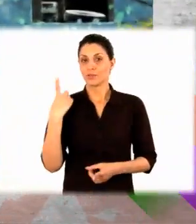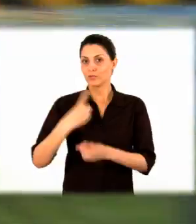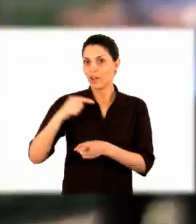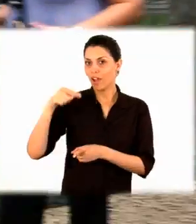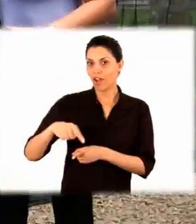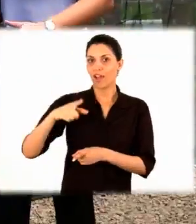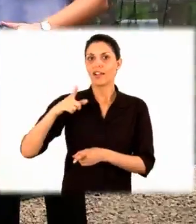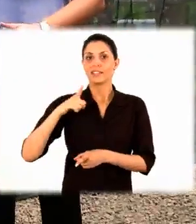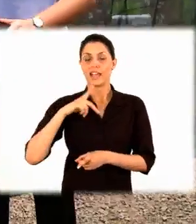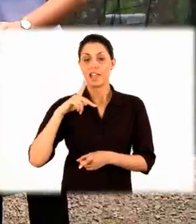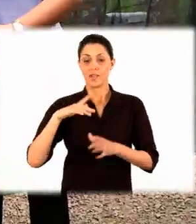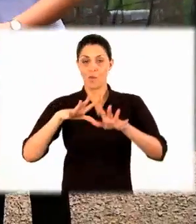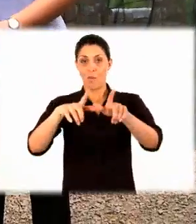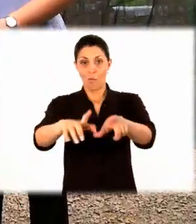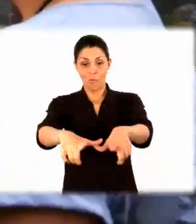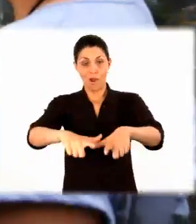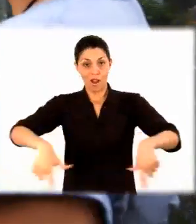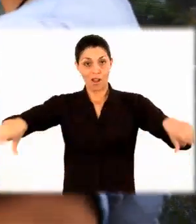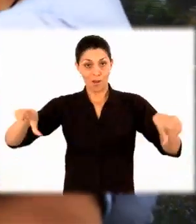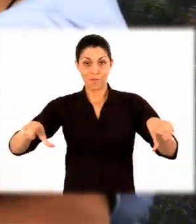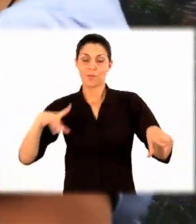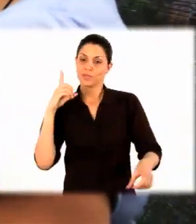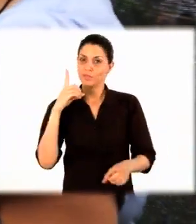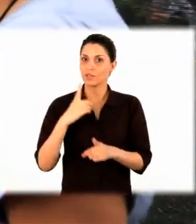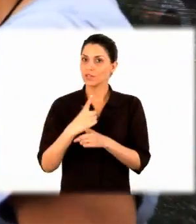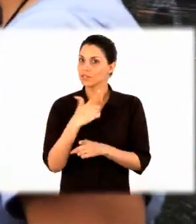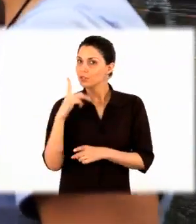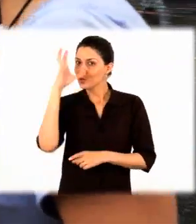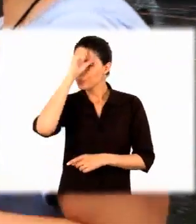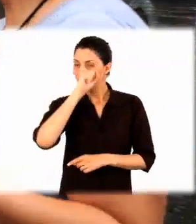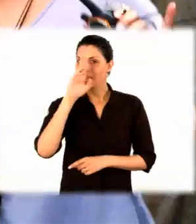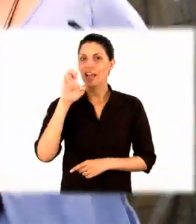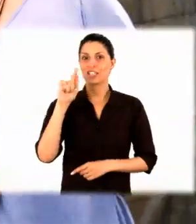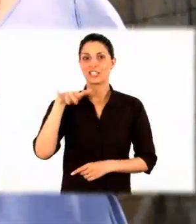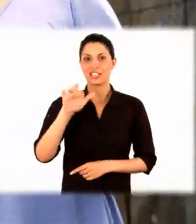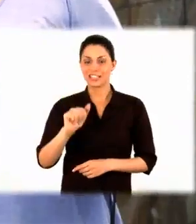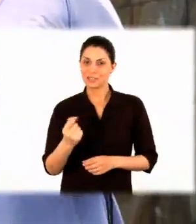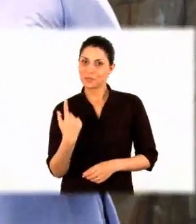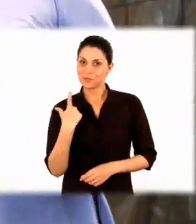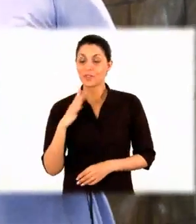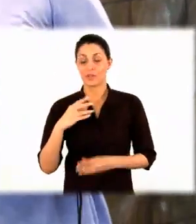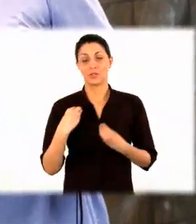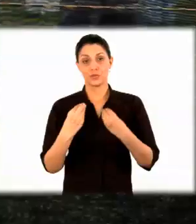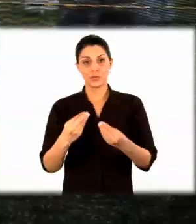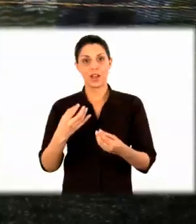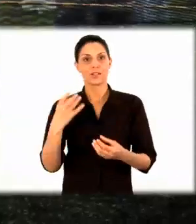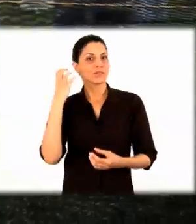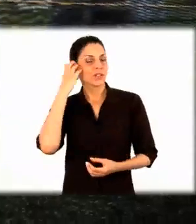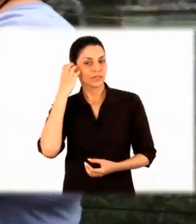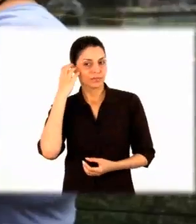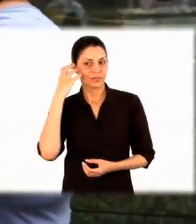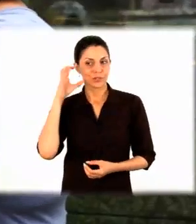Bom, Fernanda, nós estamos aqui nesse campo de paintball para nossa primeira ação. É um lugar meio inusitado para aprender sobre regência, né? É. Vou te